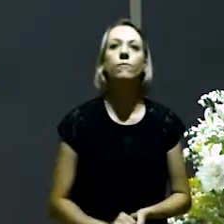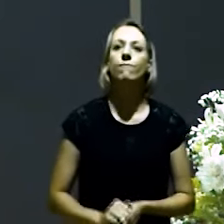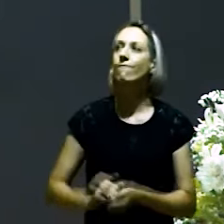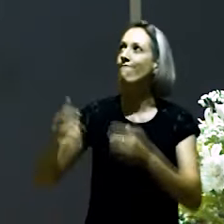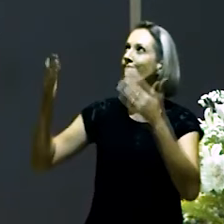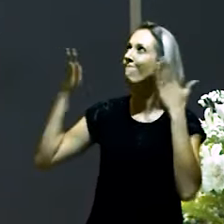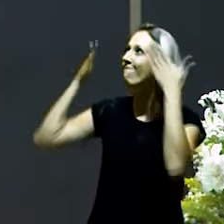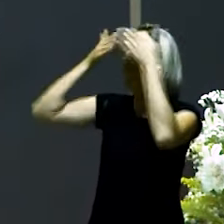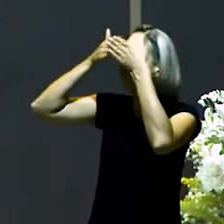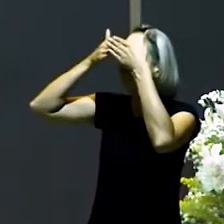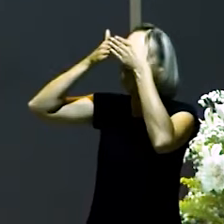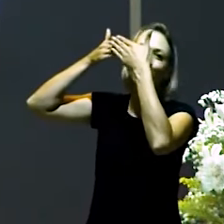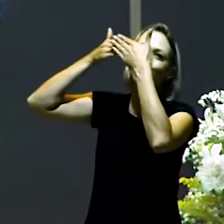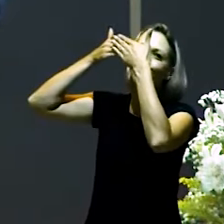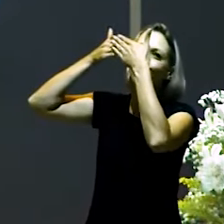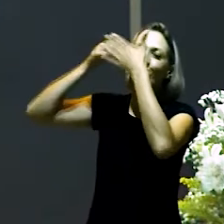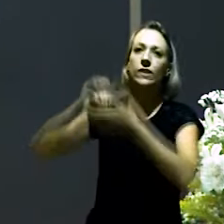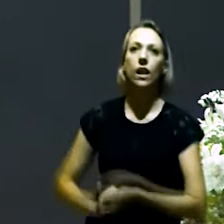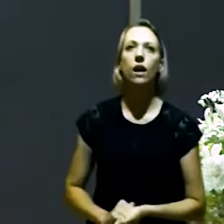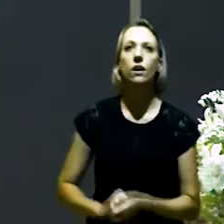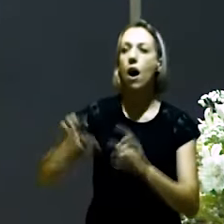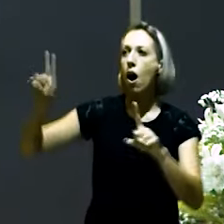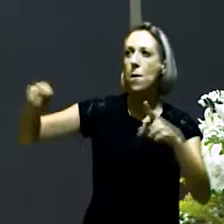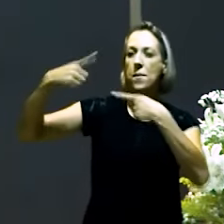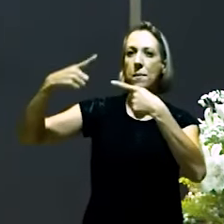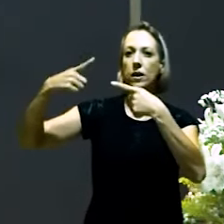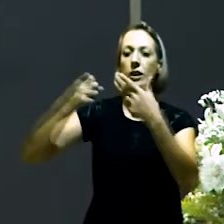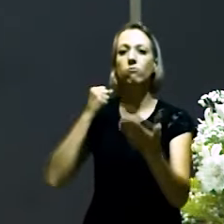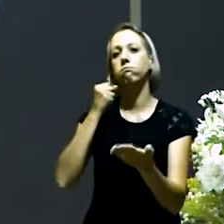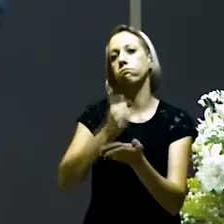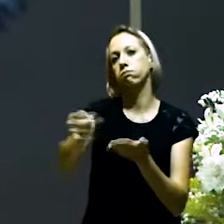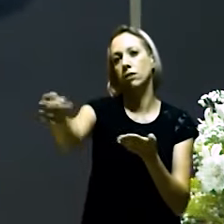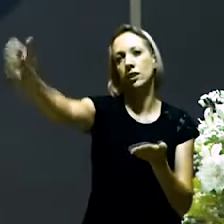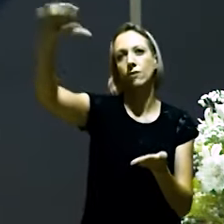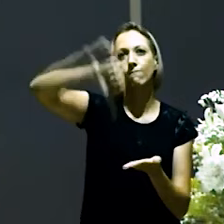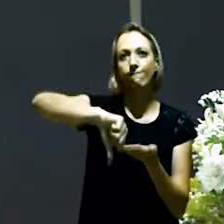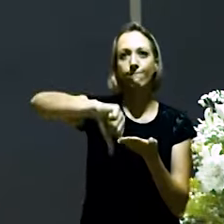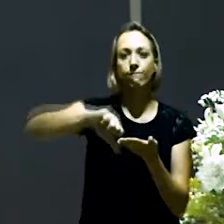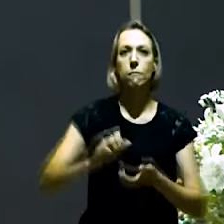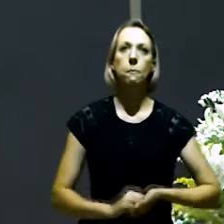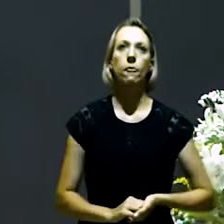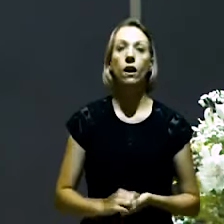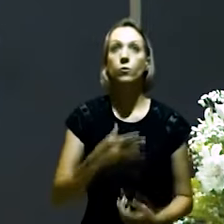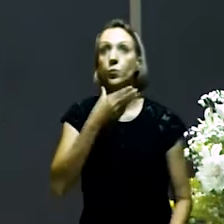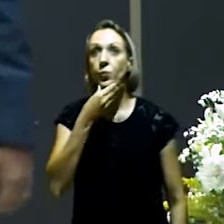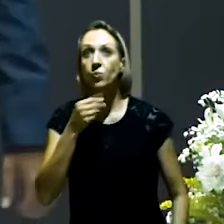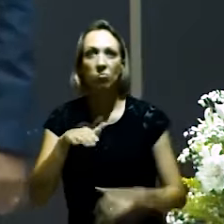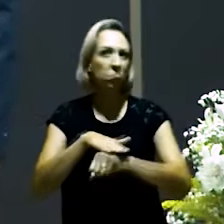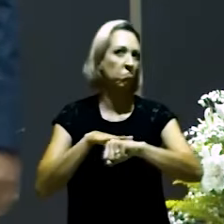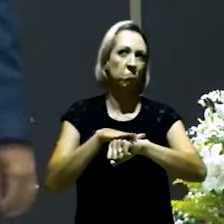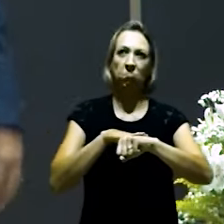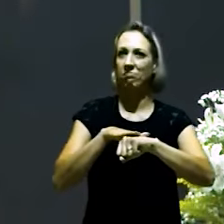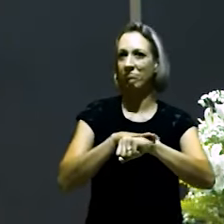batalha. Para nós essa batalha era uma batalha perdida, porque nenhum homem, escute isso, você que está aqui, você que está na